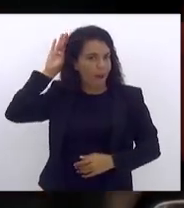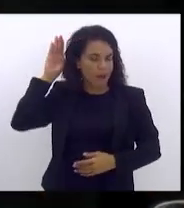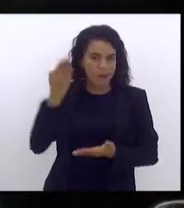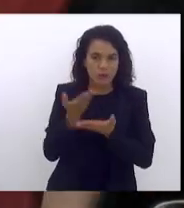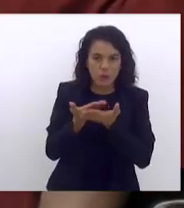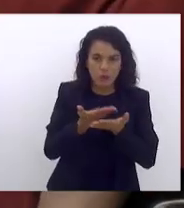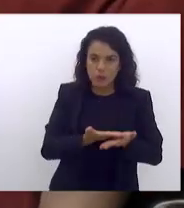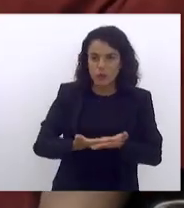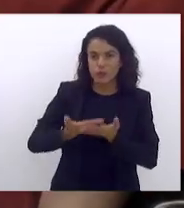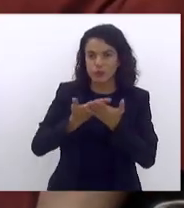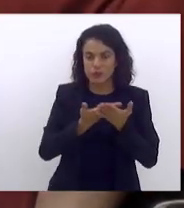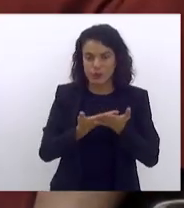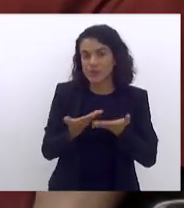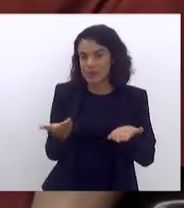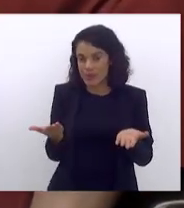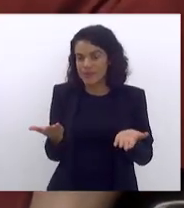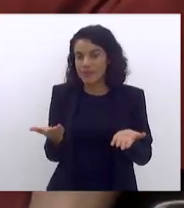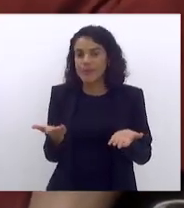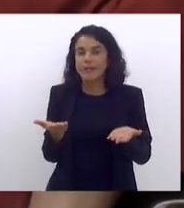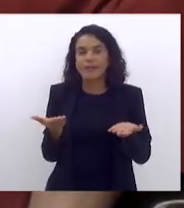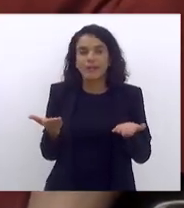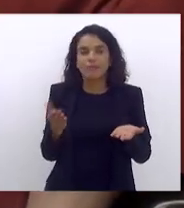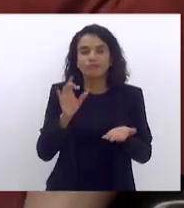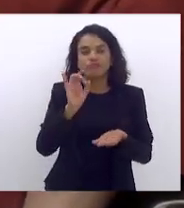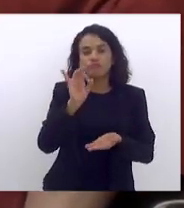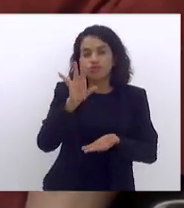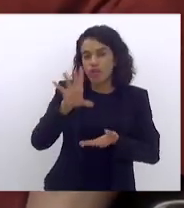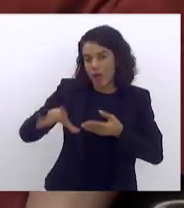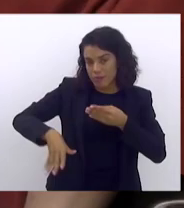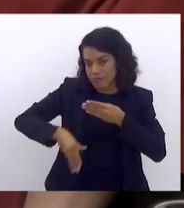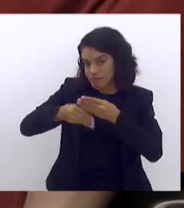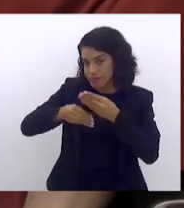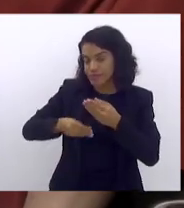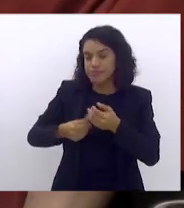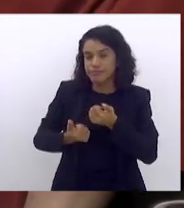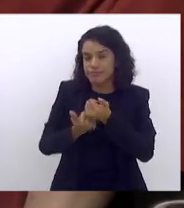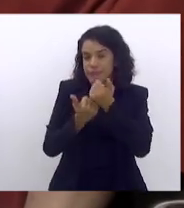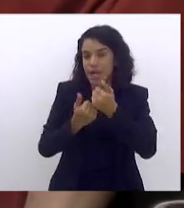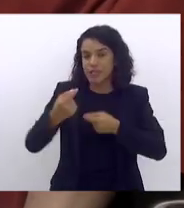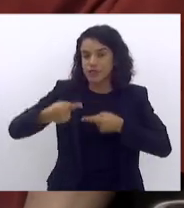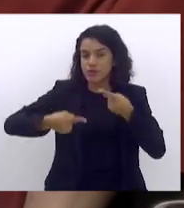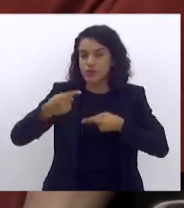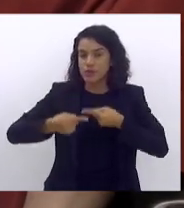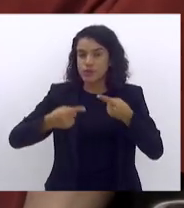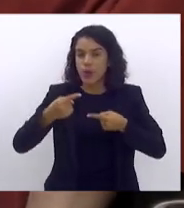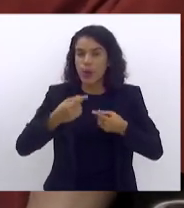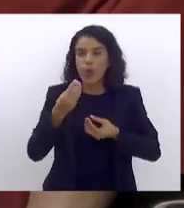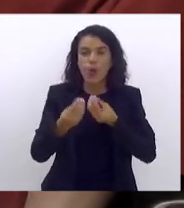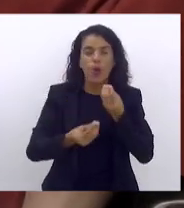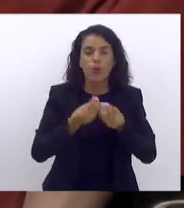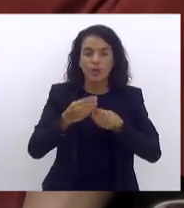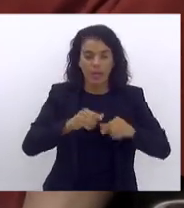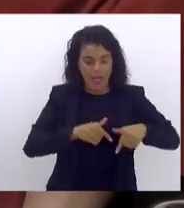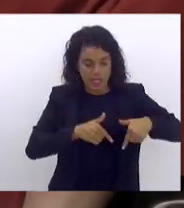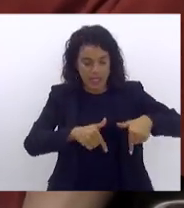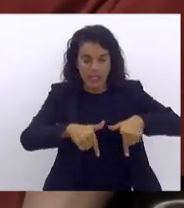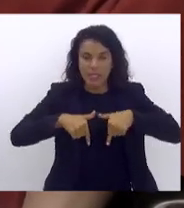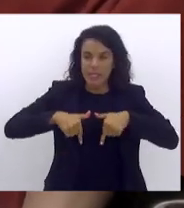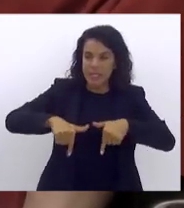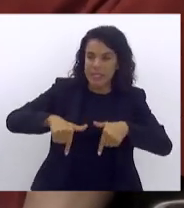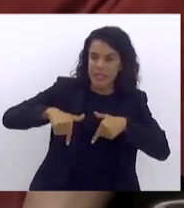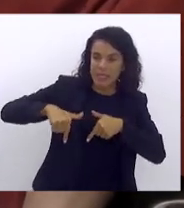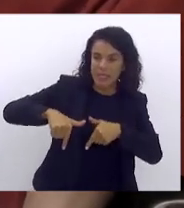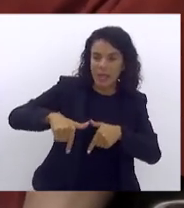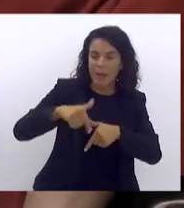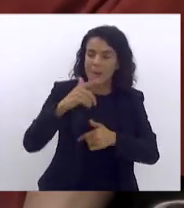Então, tem aqui, eu queria só para poder agregar a discussão, como tem iniciativas